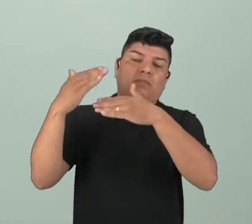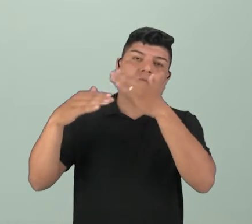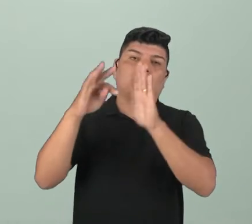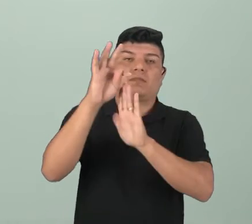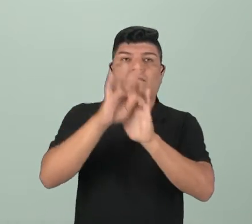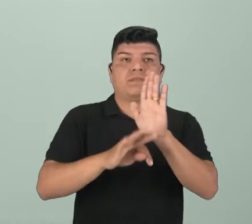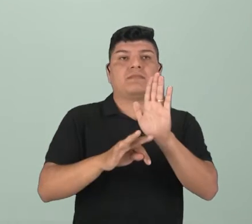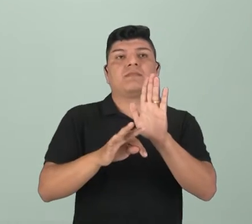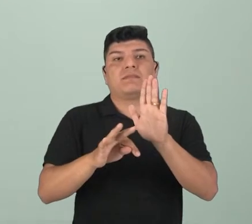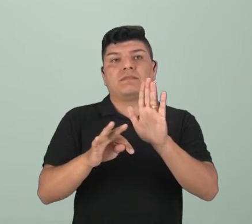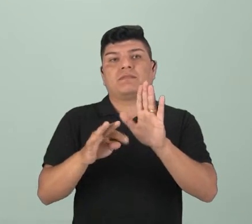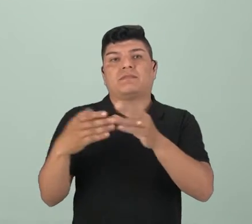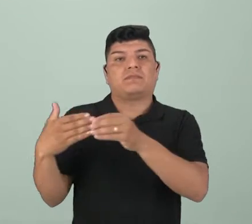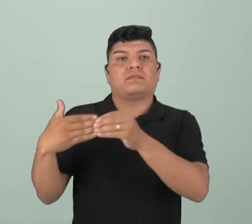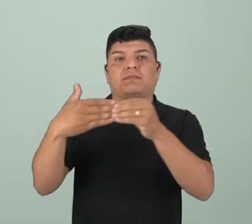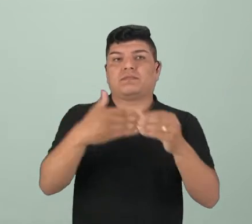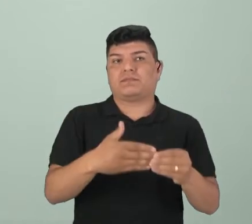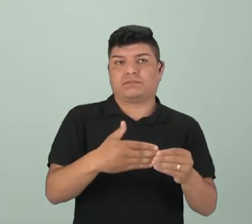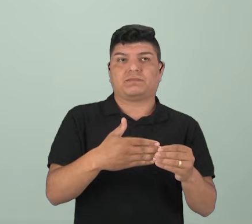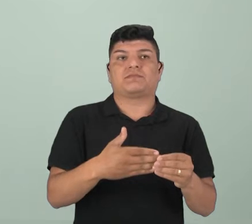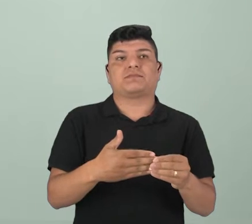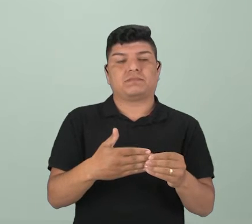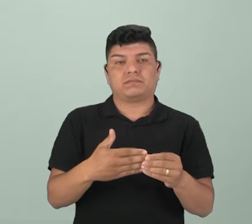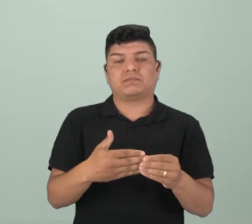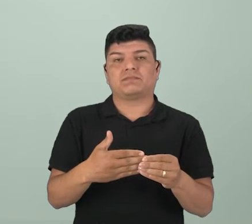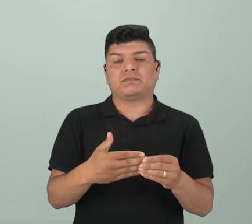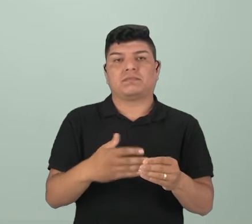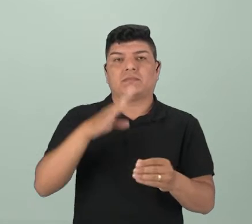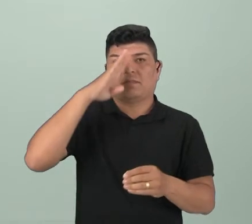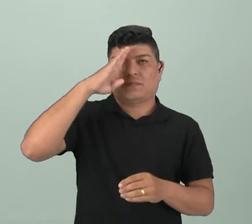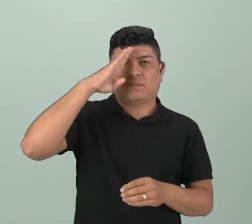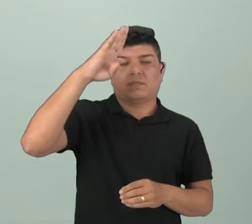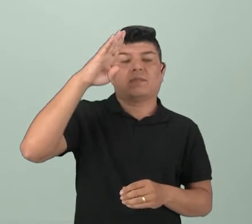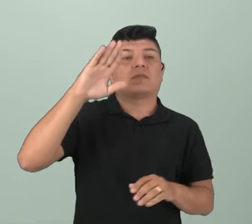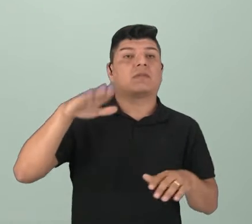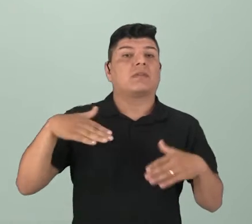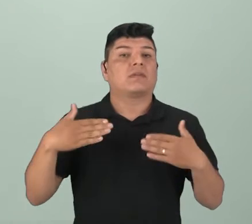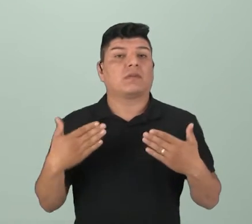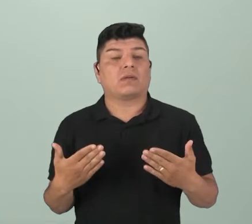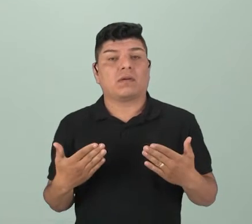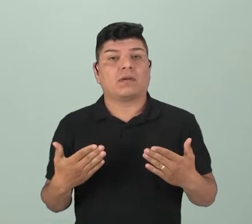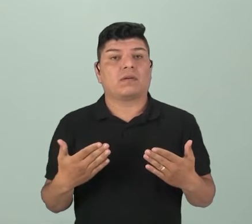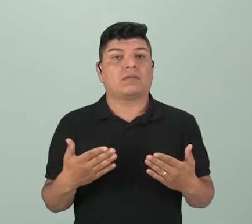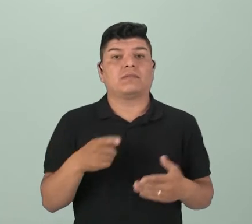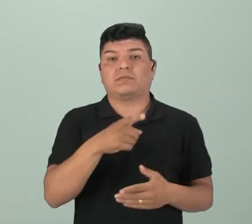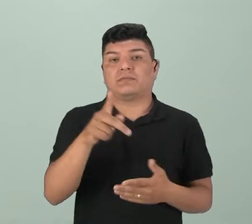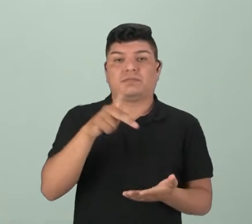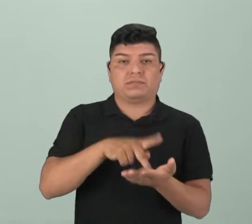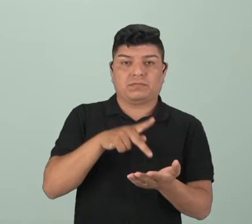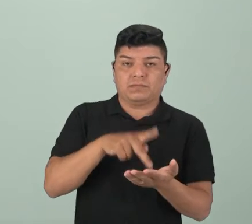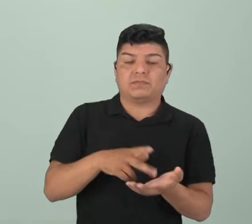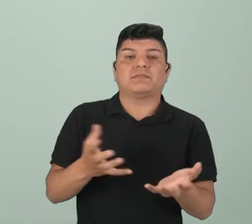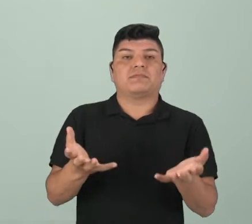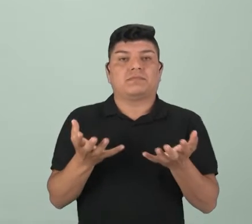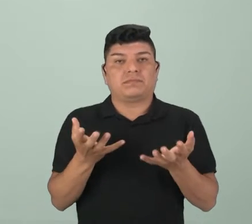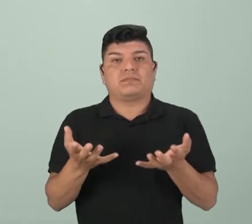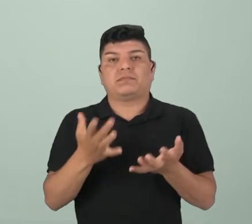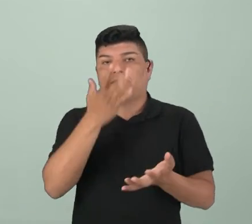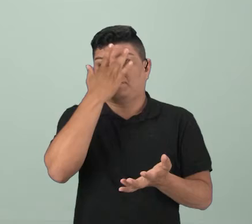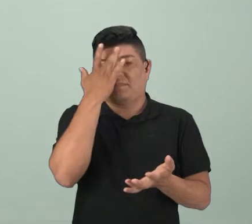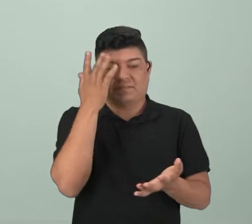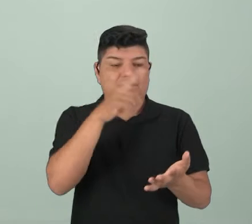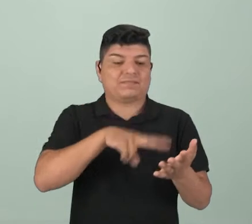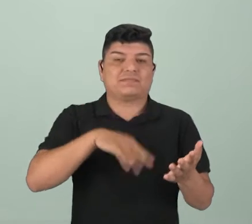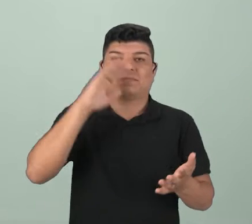desenvolvimento e vai trazer aquela principal, aquela parte que você realmente queria que o